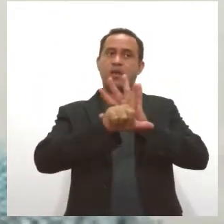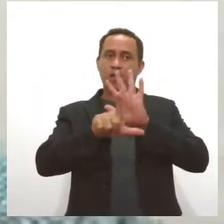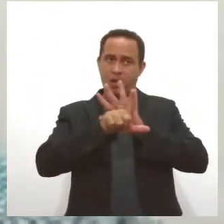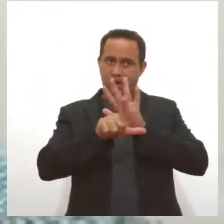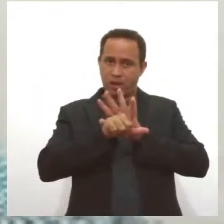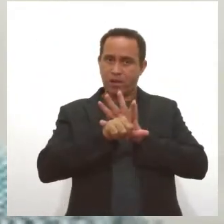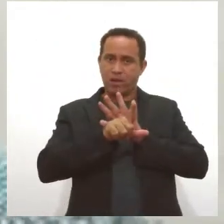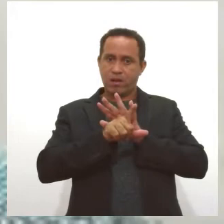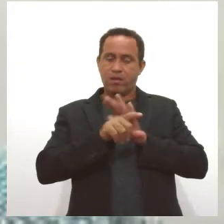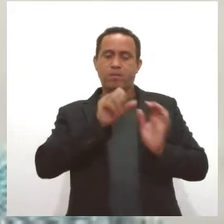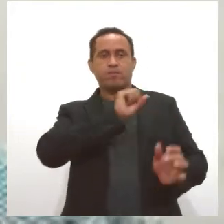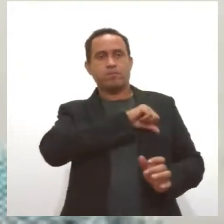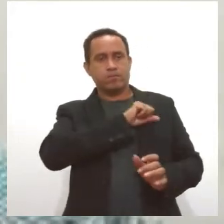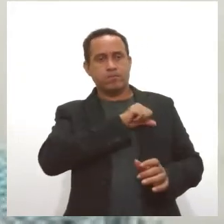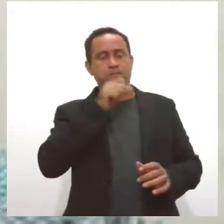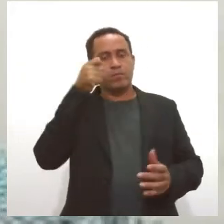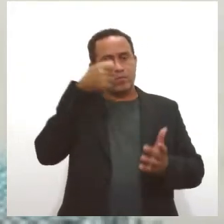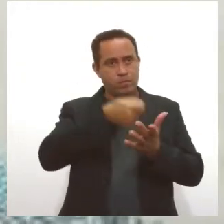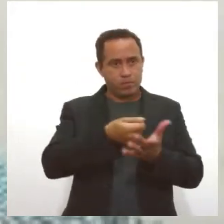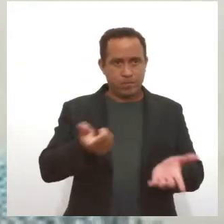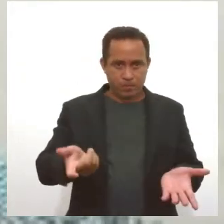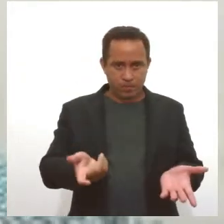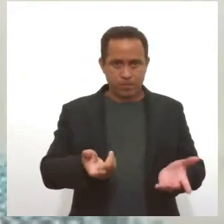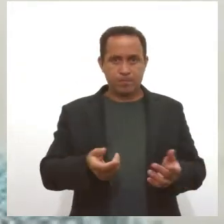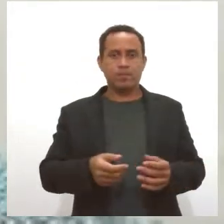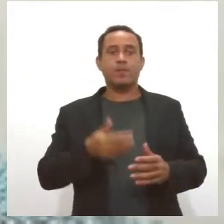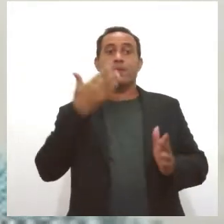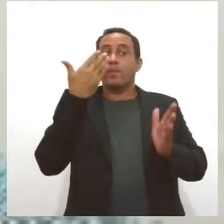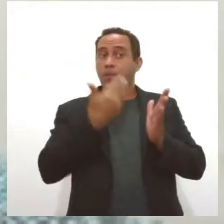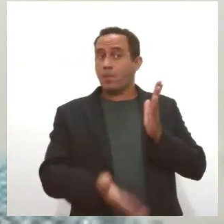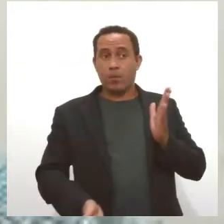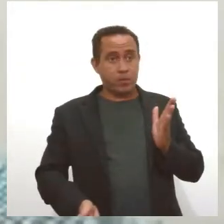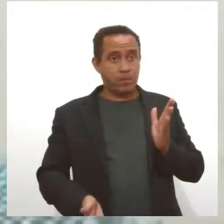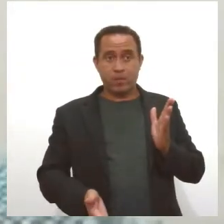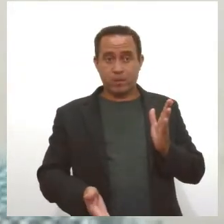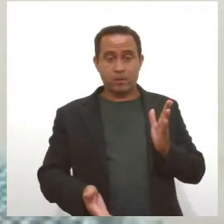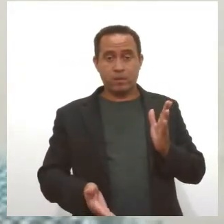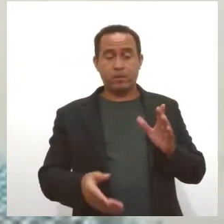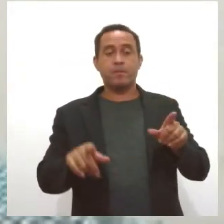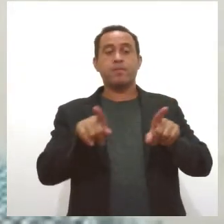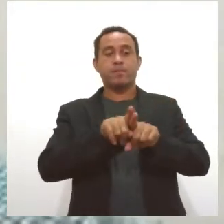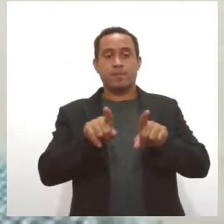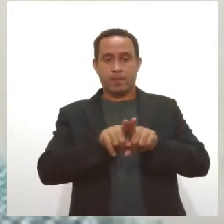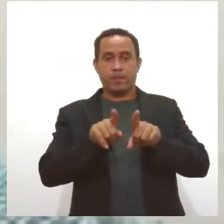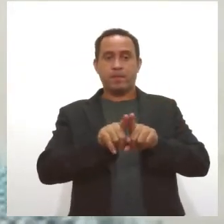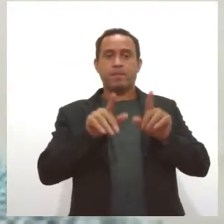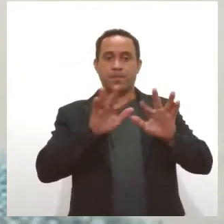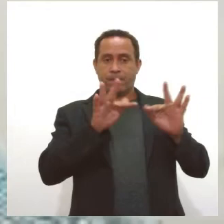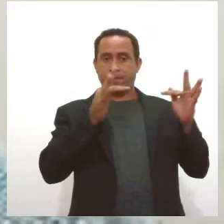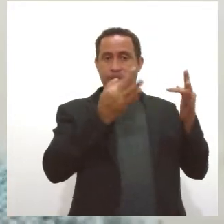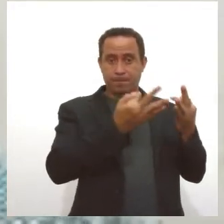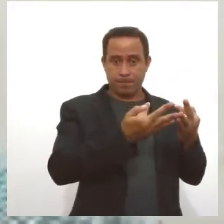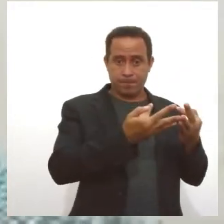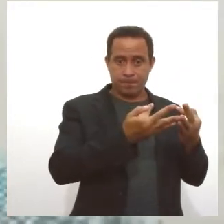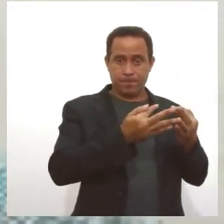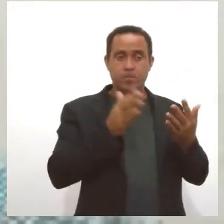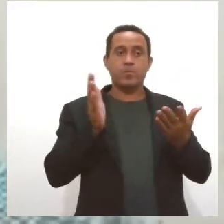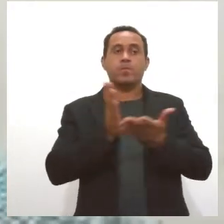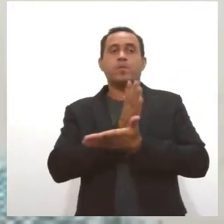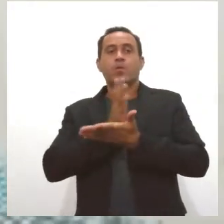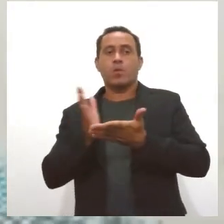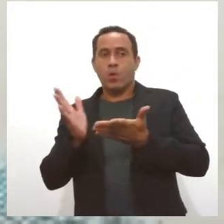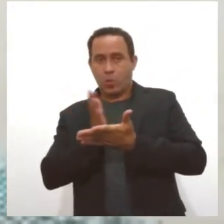casos mais graves, há a possibilidade de perda do poder familiar, né, por alguns